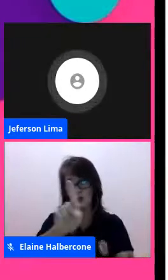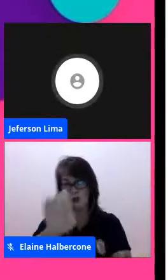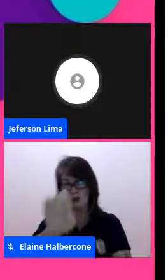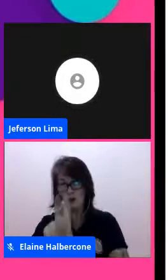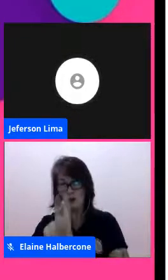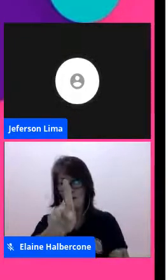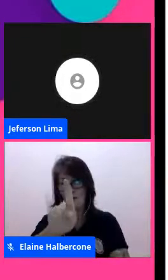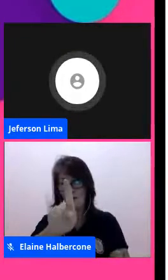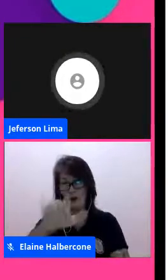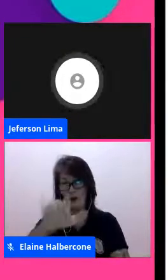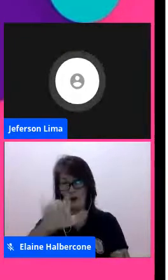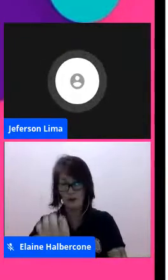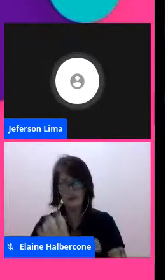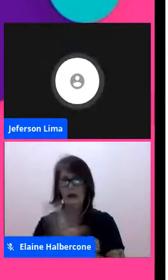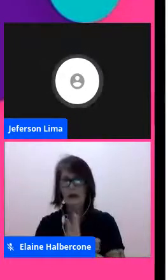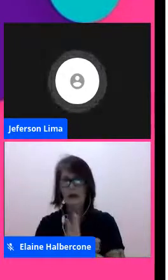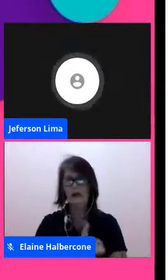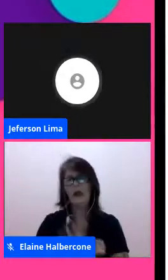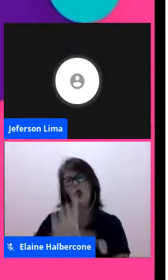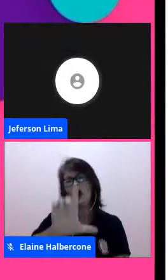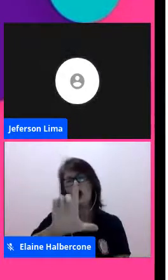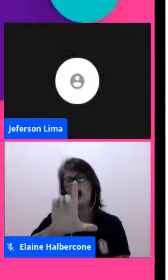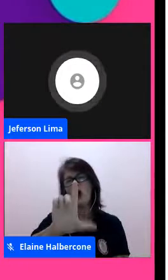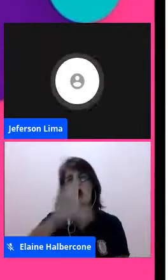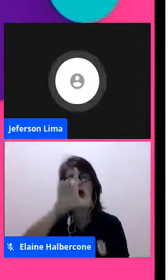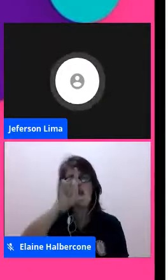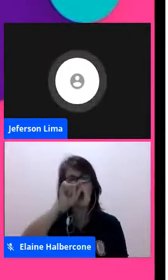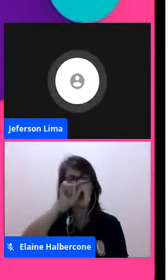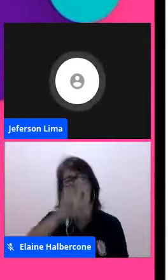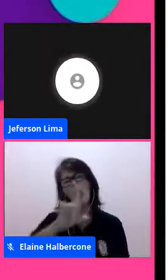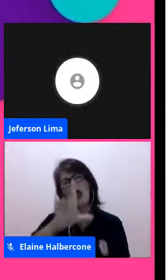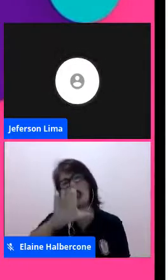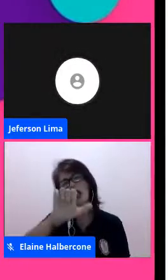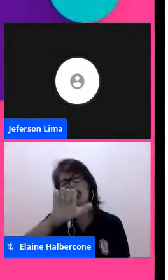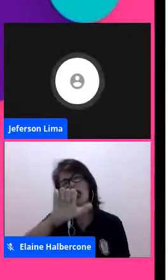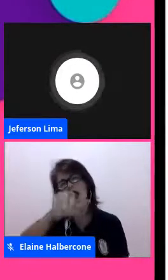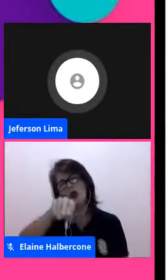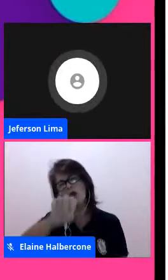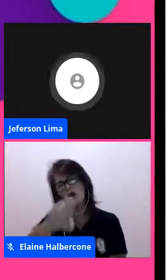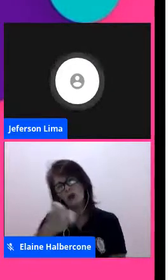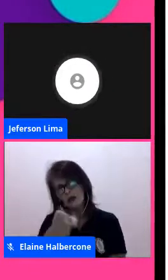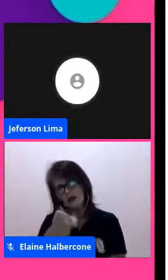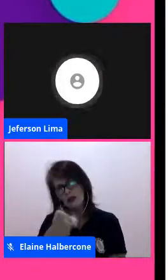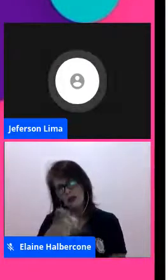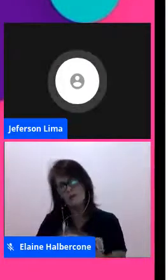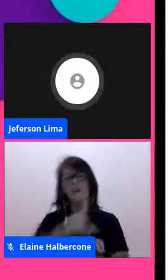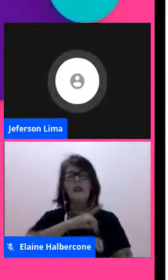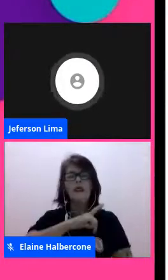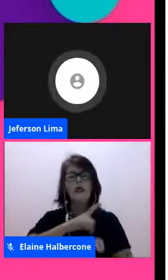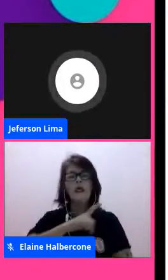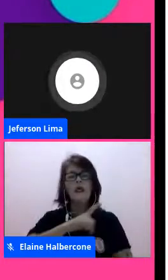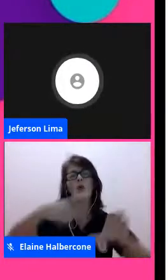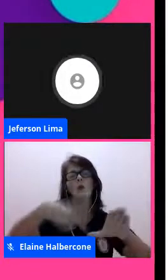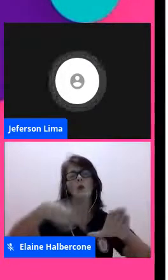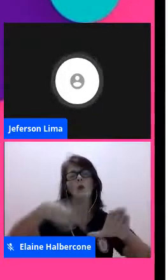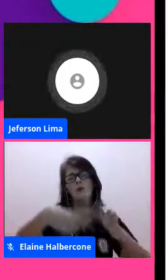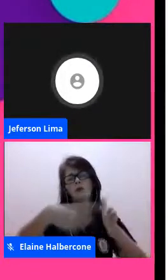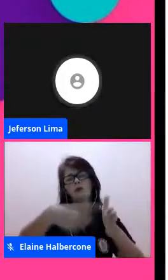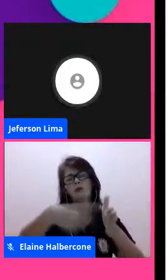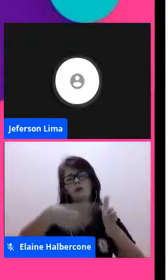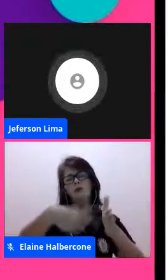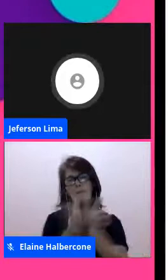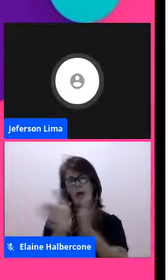Linux ali dentro. Mas para soluções mais simples, a gente vai ter sempre um programinha rodando ali, ou rodando